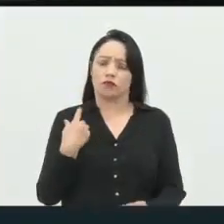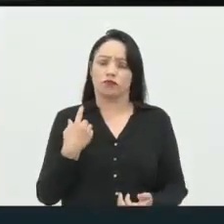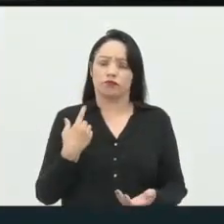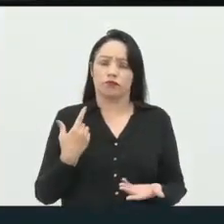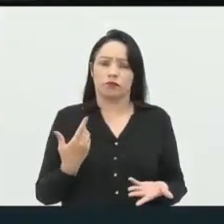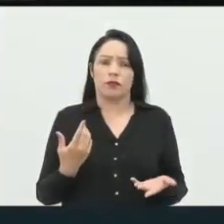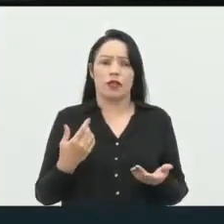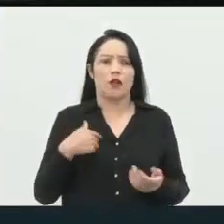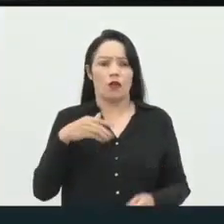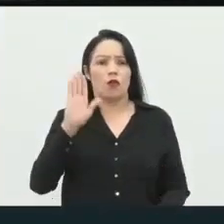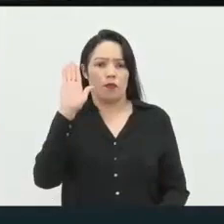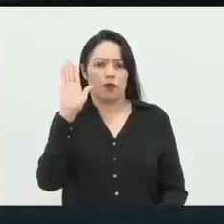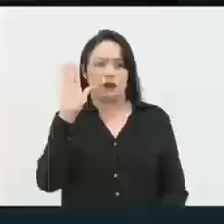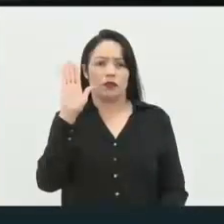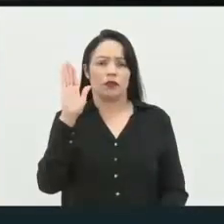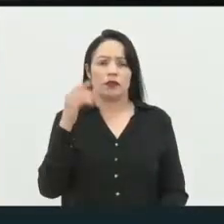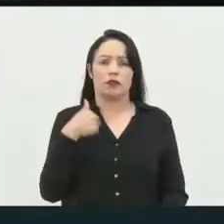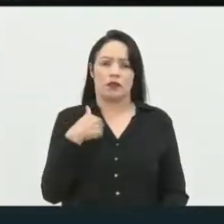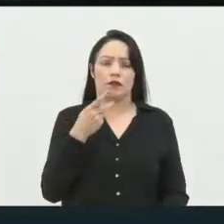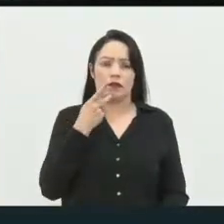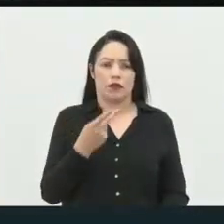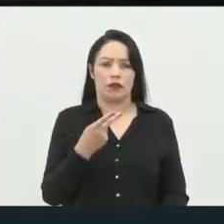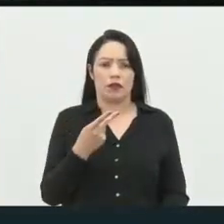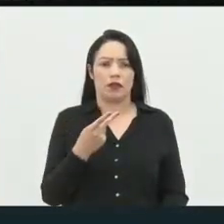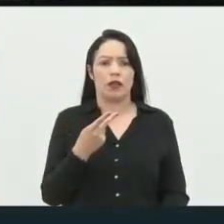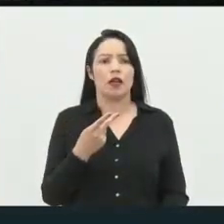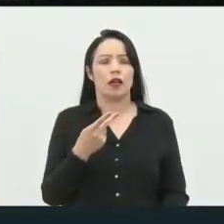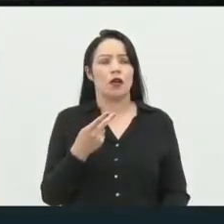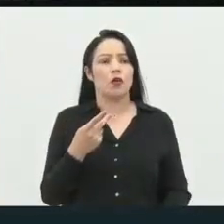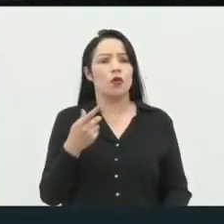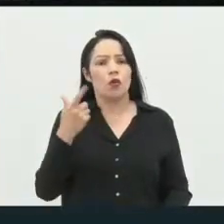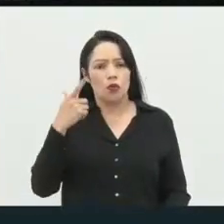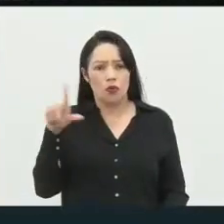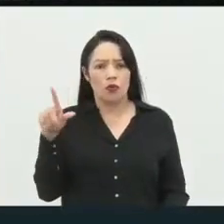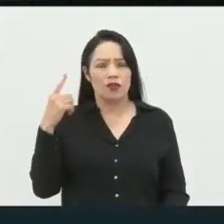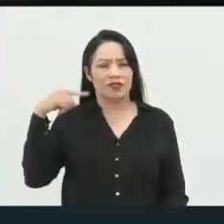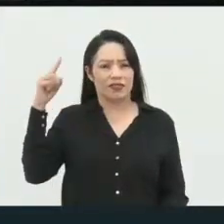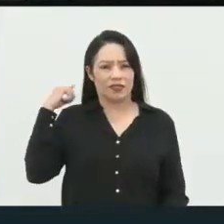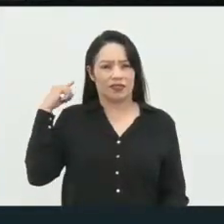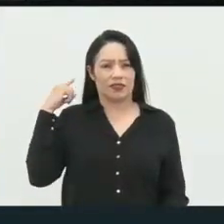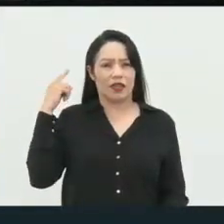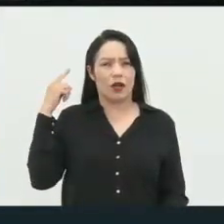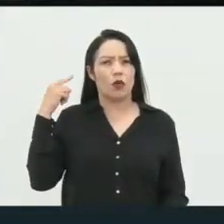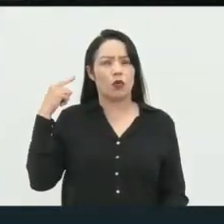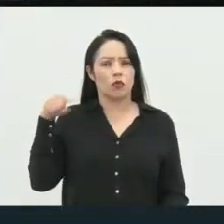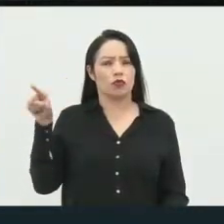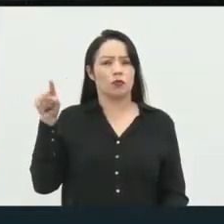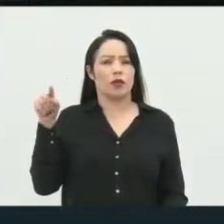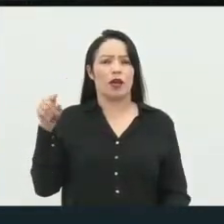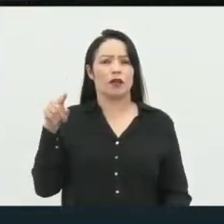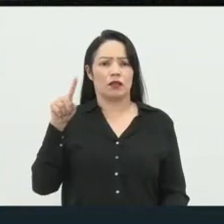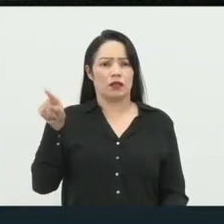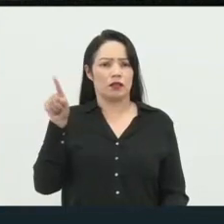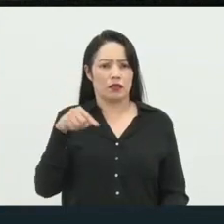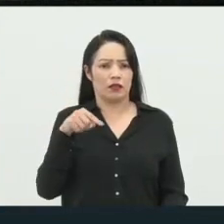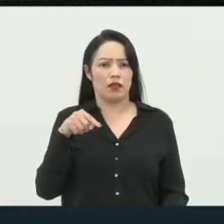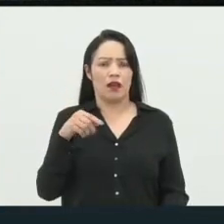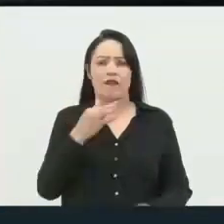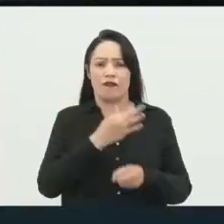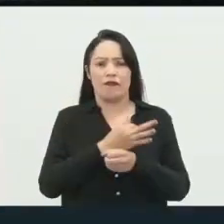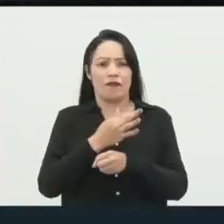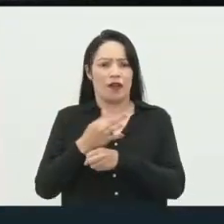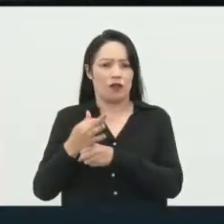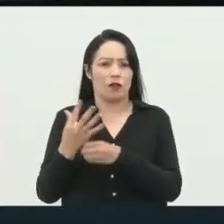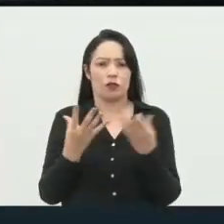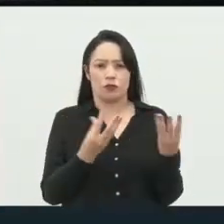na sessão passada não vim porque a sessão acabou por falta de vereadores aqui querem dizer que eu estava presente mas cá estou Presidente mais uma semana